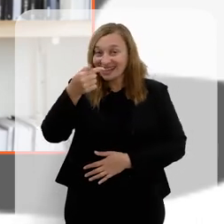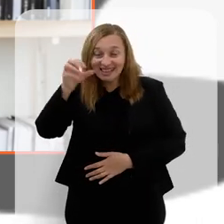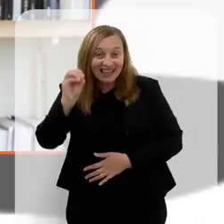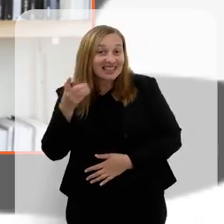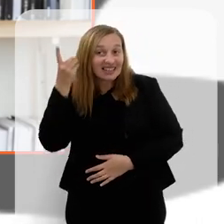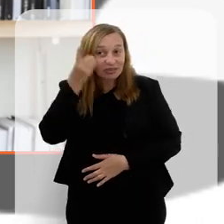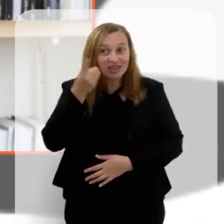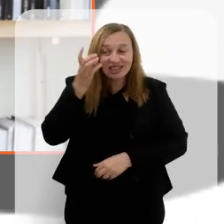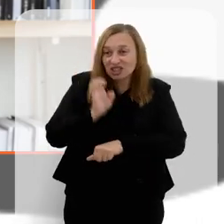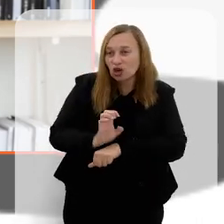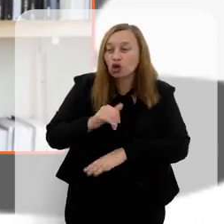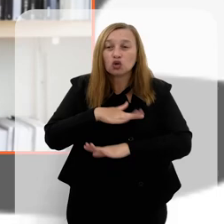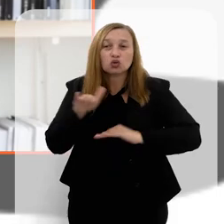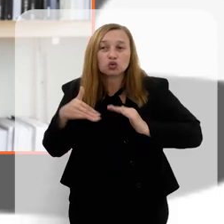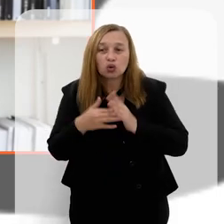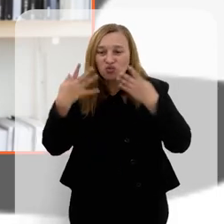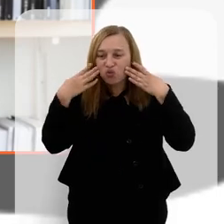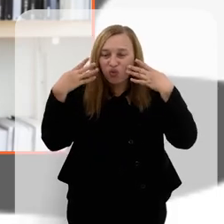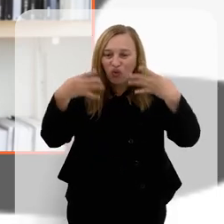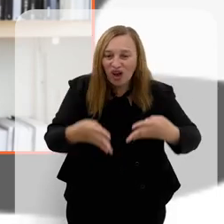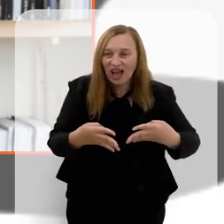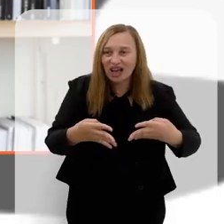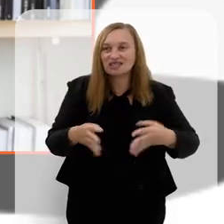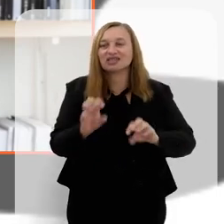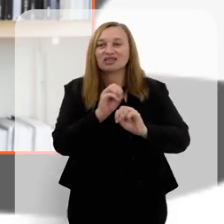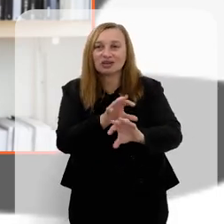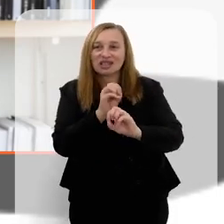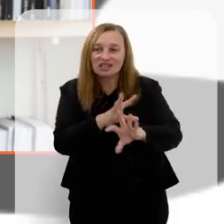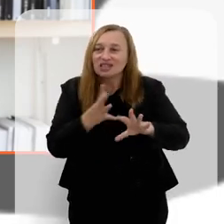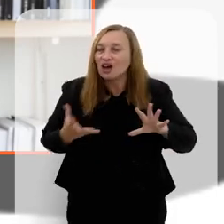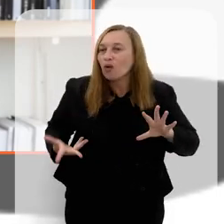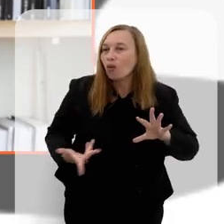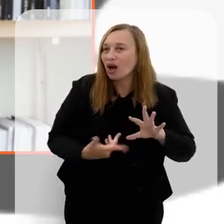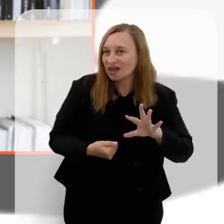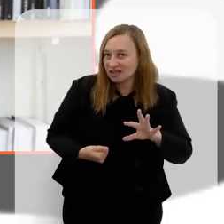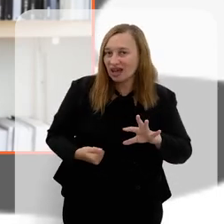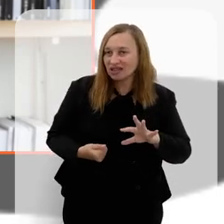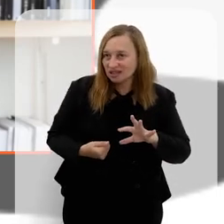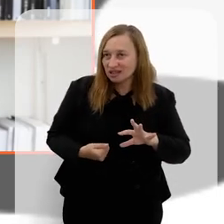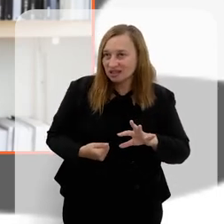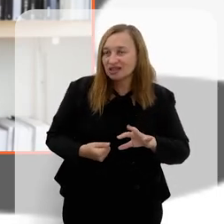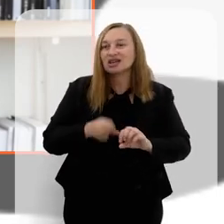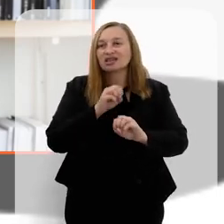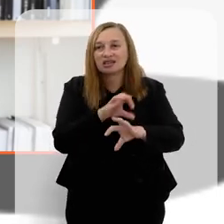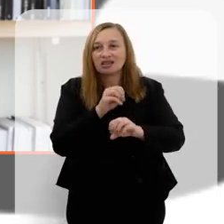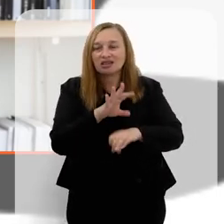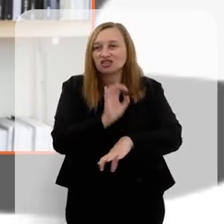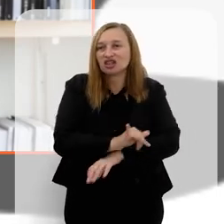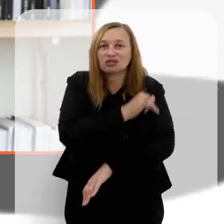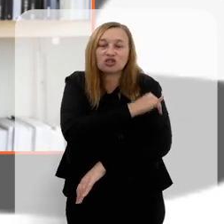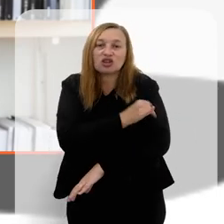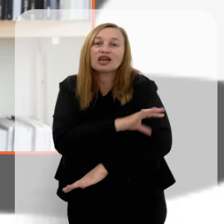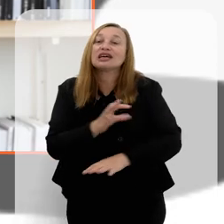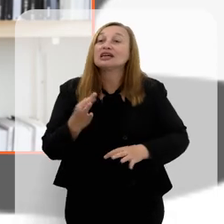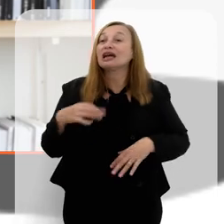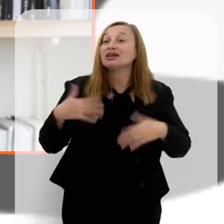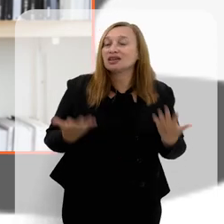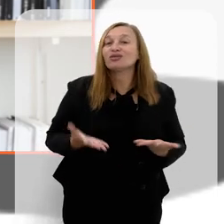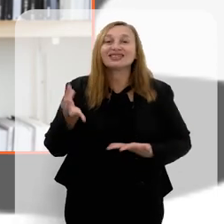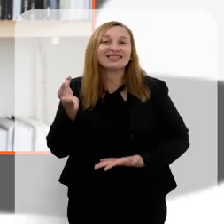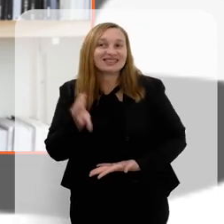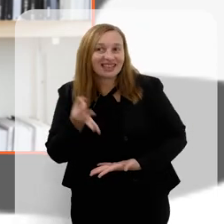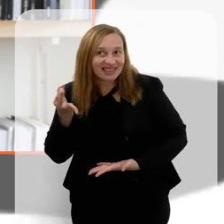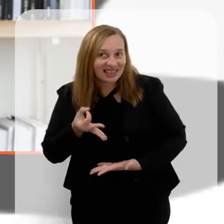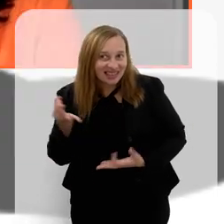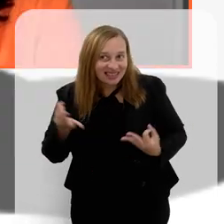aqui, são 70 deputados estaduais, todos focados na educação, na melhoria da qualidade da educação do estado do Rio de Janeiro. Então, eu